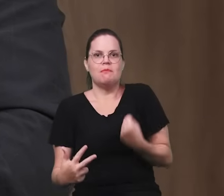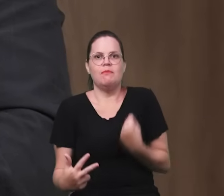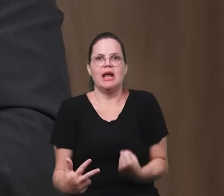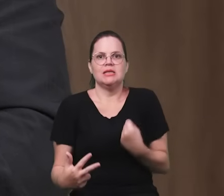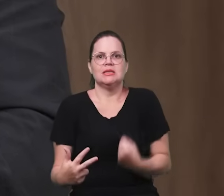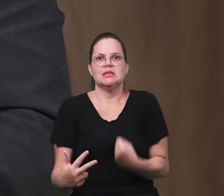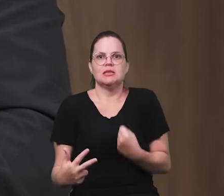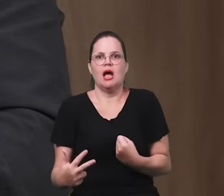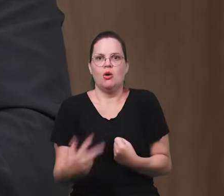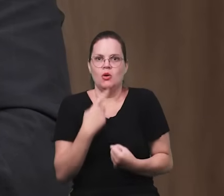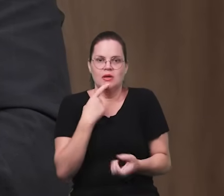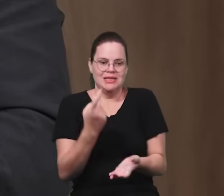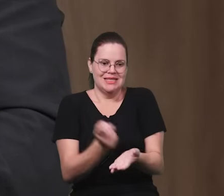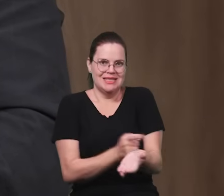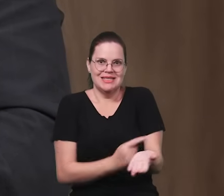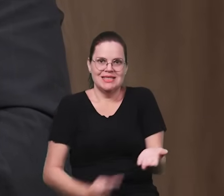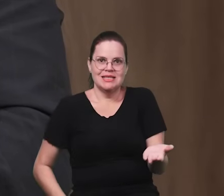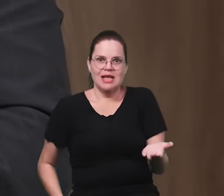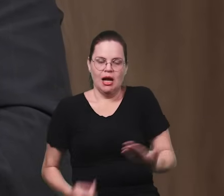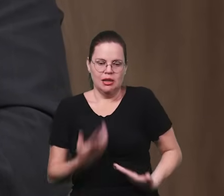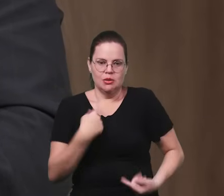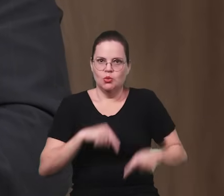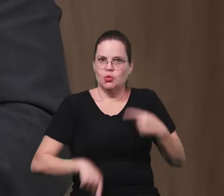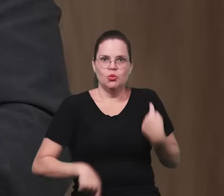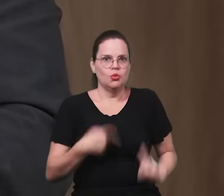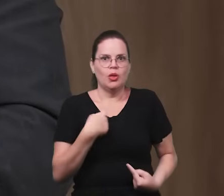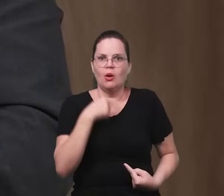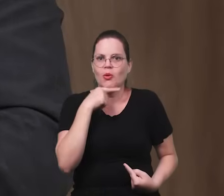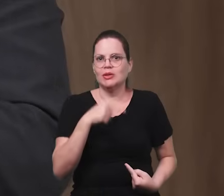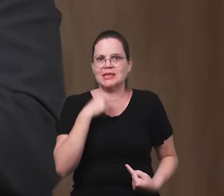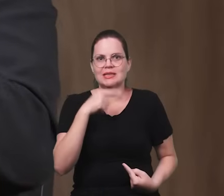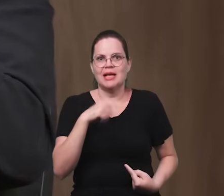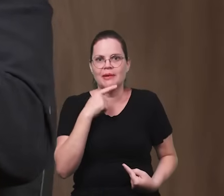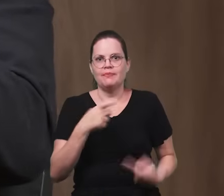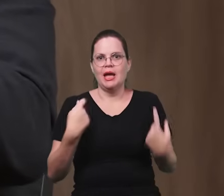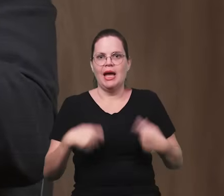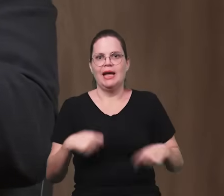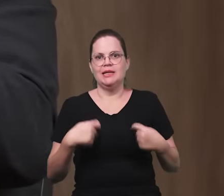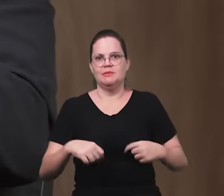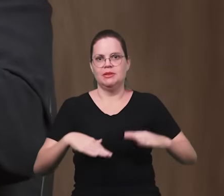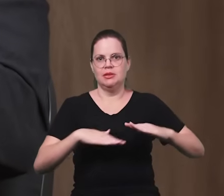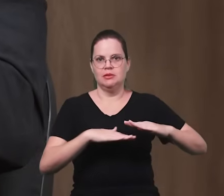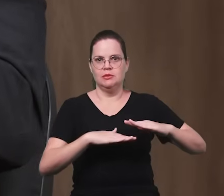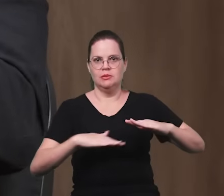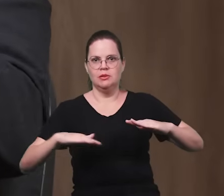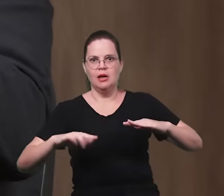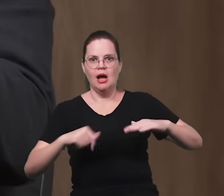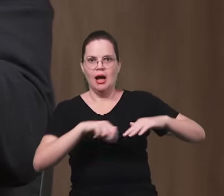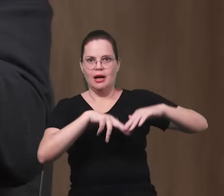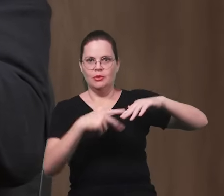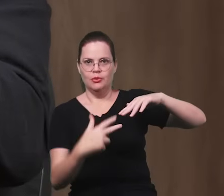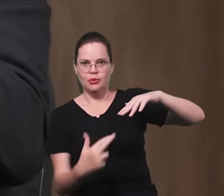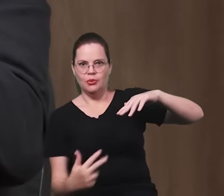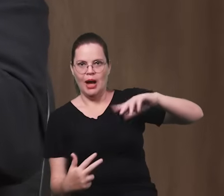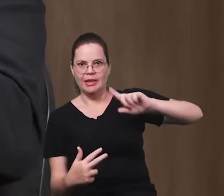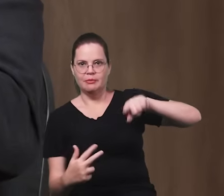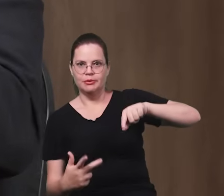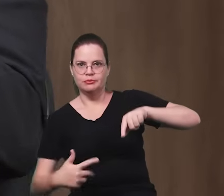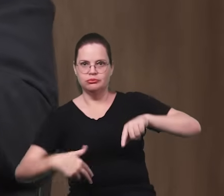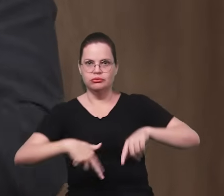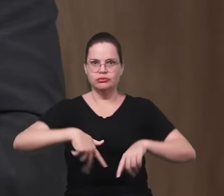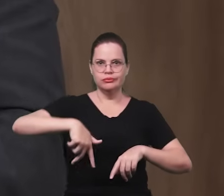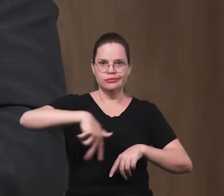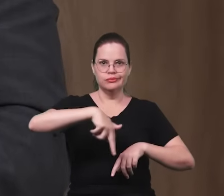neles, no sangue deles, uma deformidade, que aí eles têm que ficar num período ali voltando para a pressão normal, porque